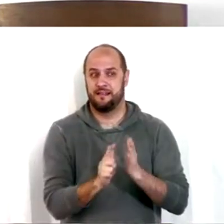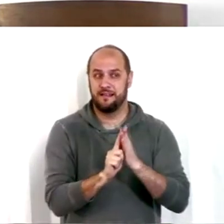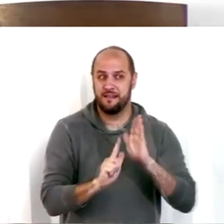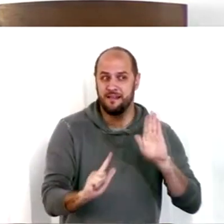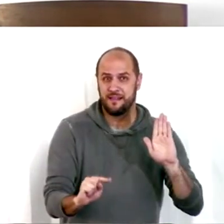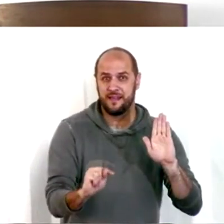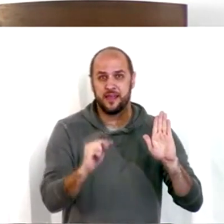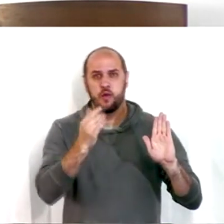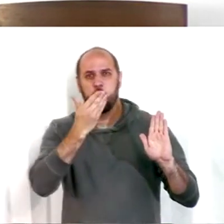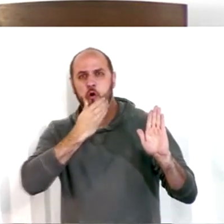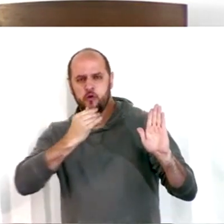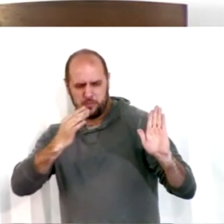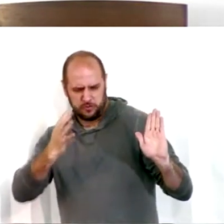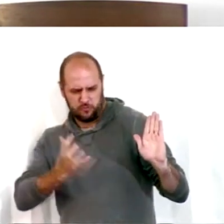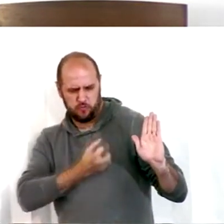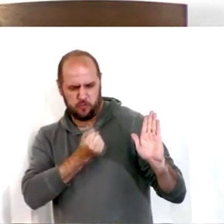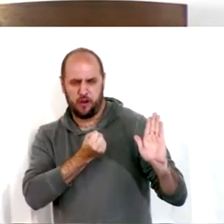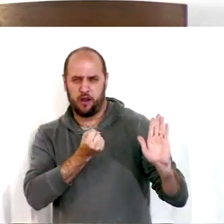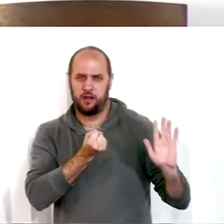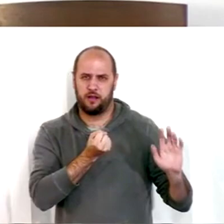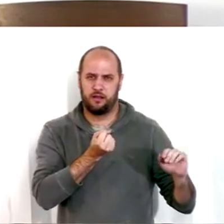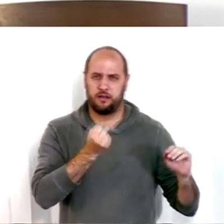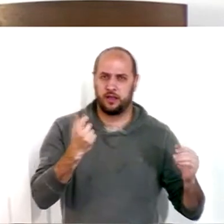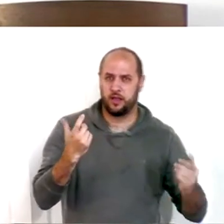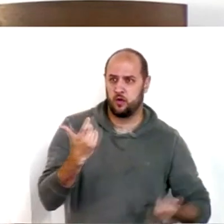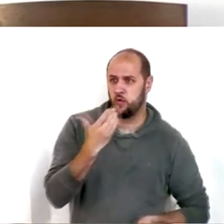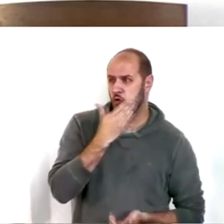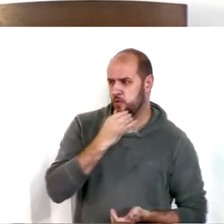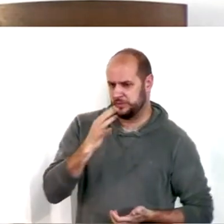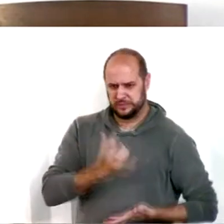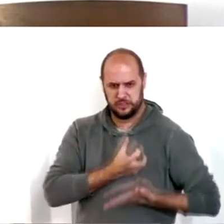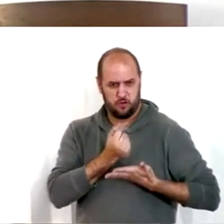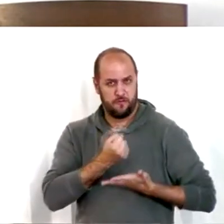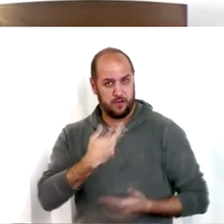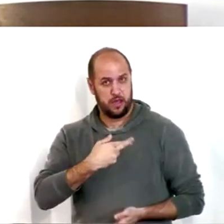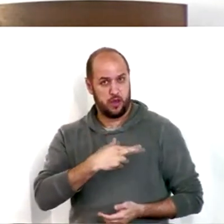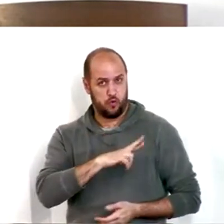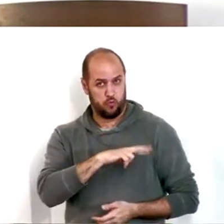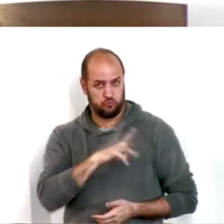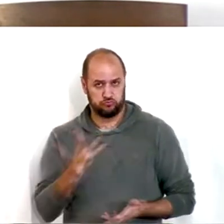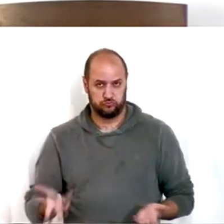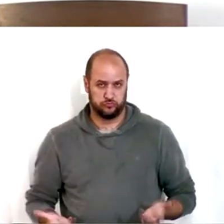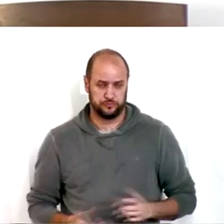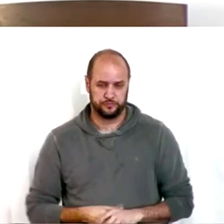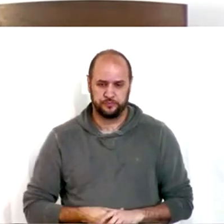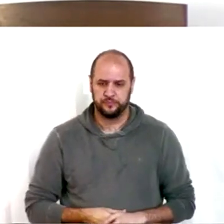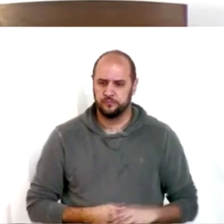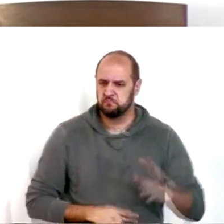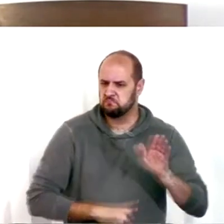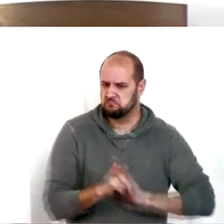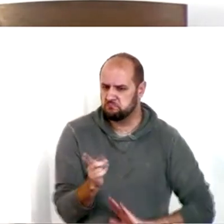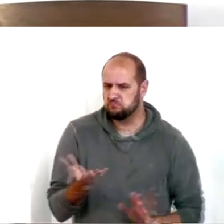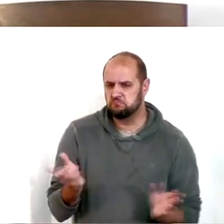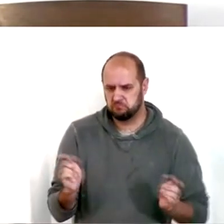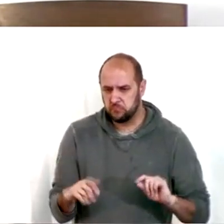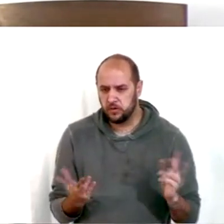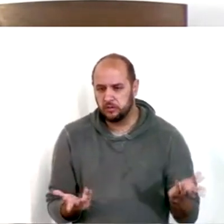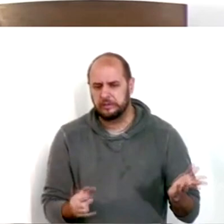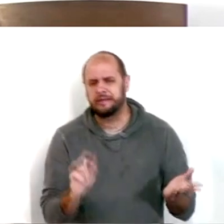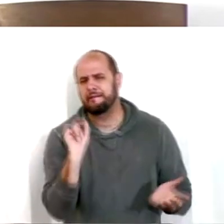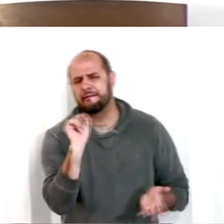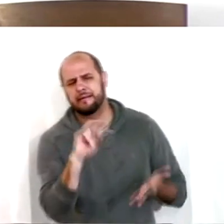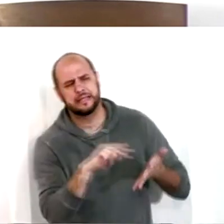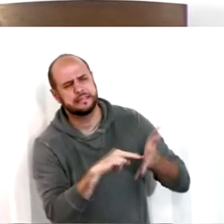ao resgatador ou o redentor de Rute. E a sua pergunta pode ser: o